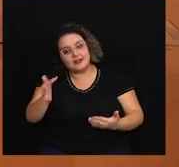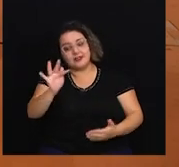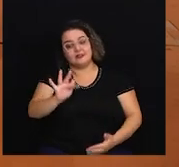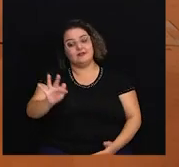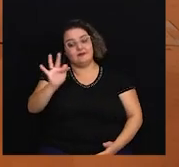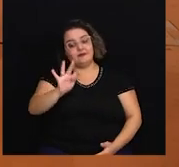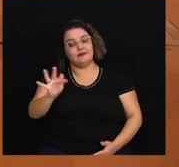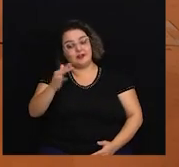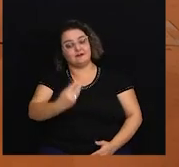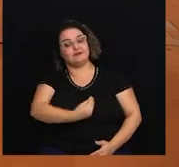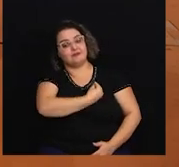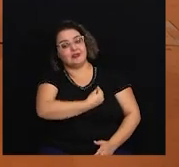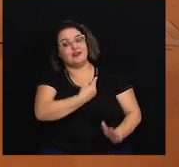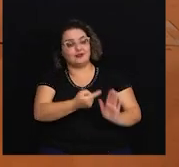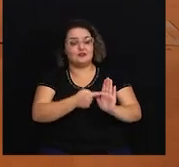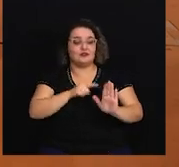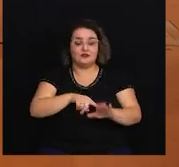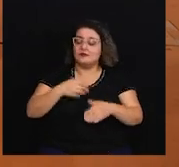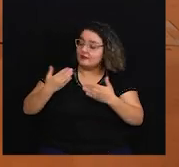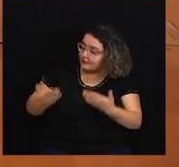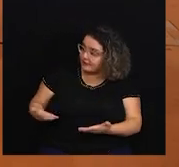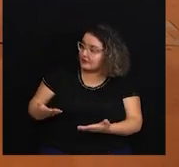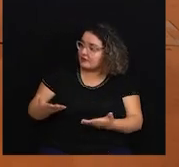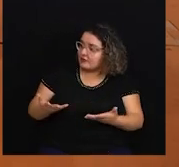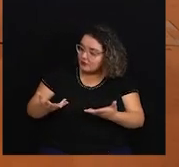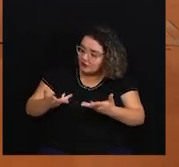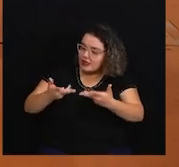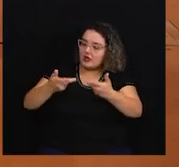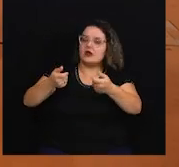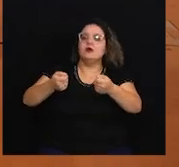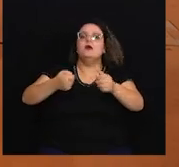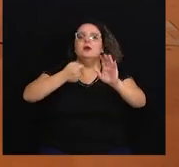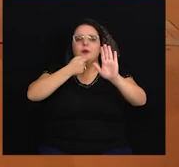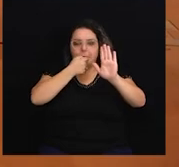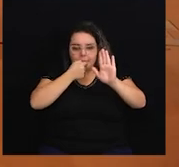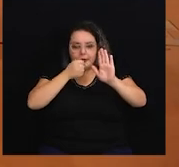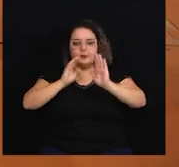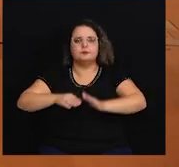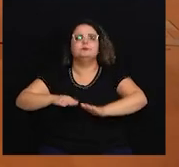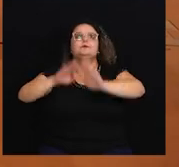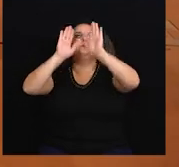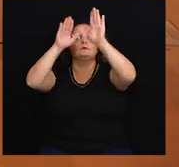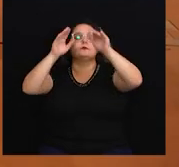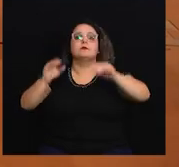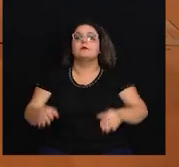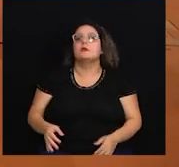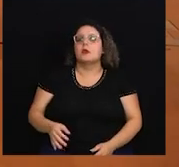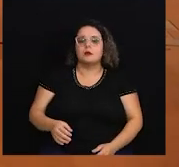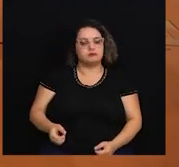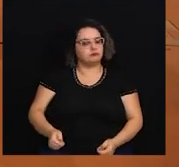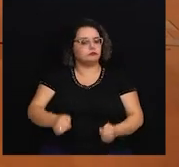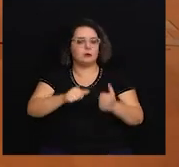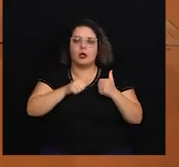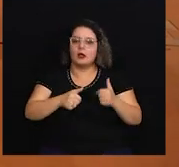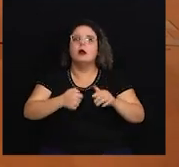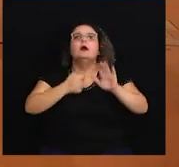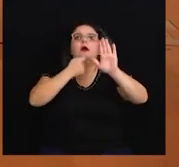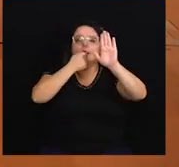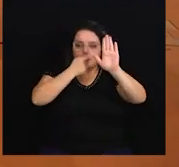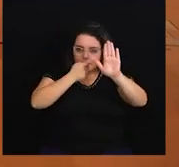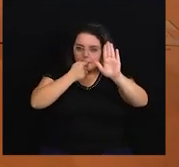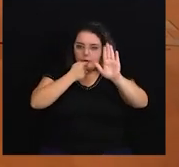da vida você foi Um excepcional árbitro de basquete um privilegiado Por que você apitou